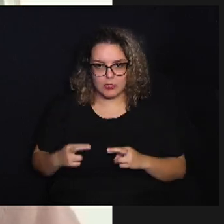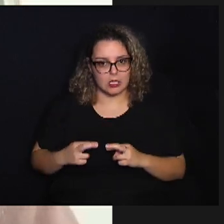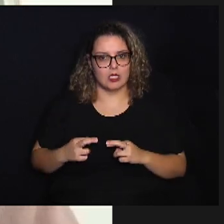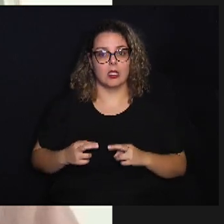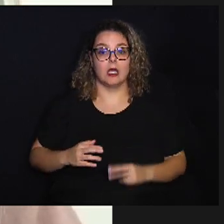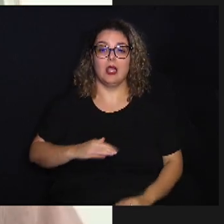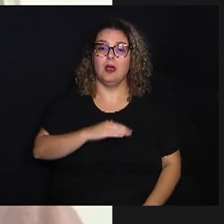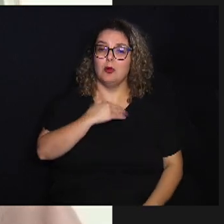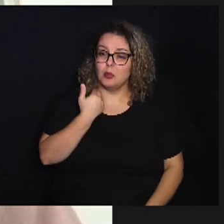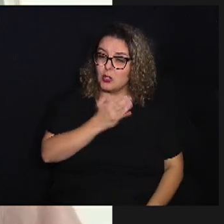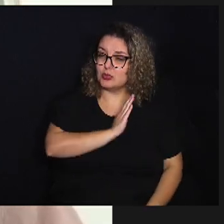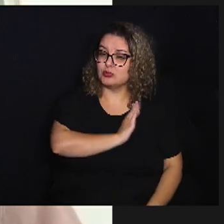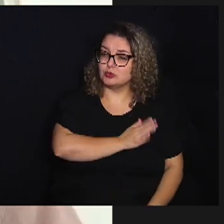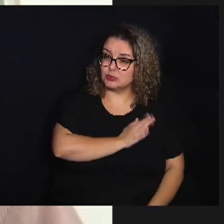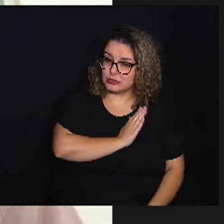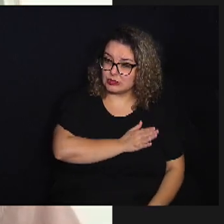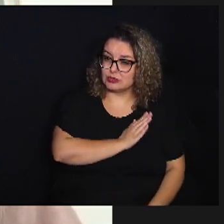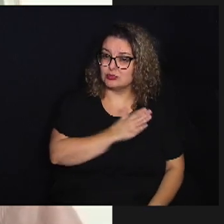doença cardiovascular,